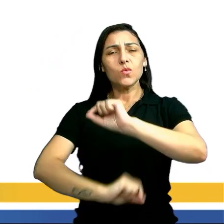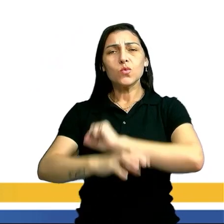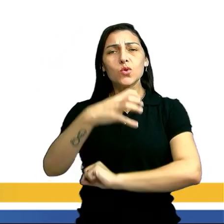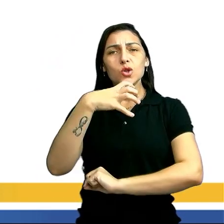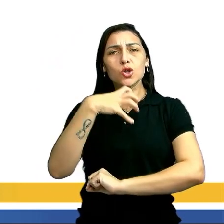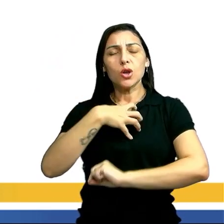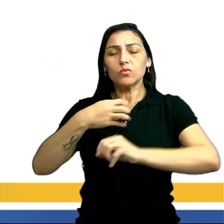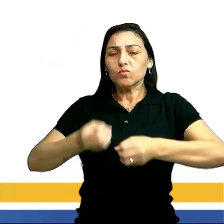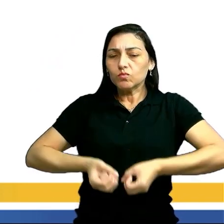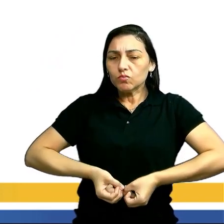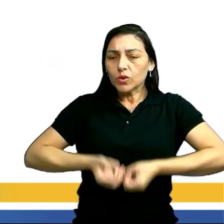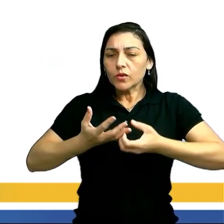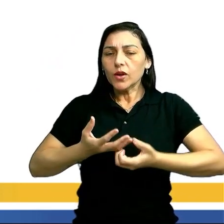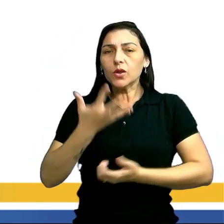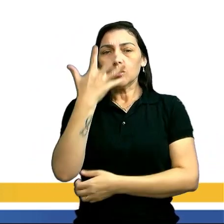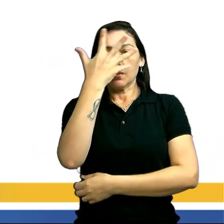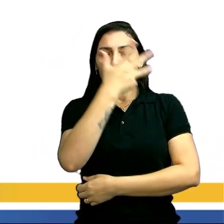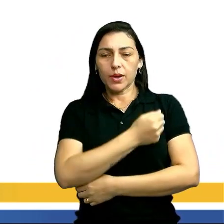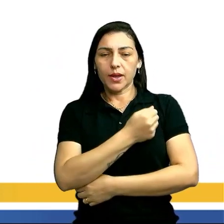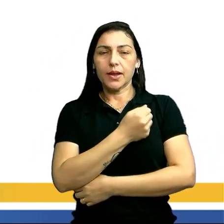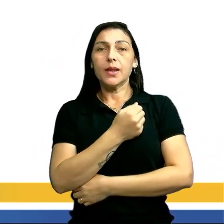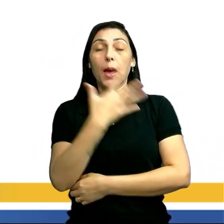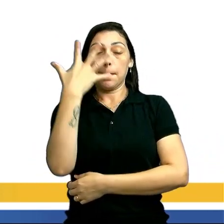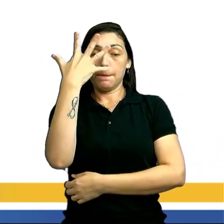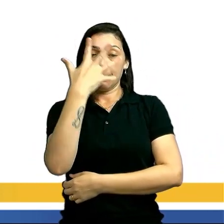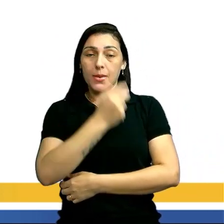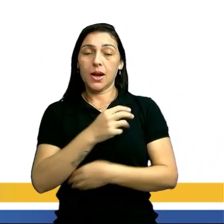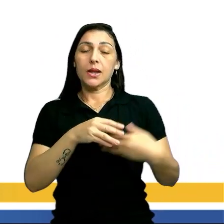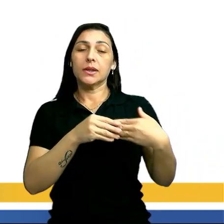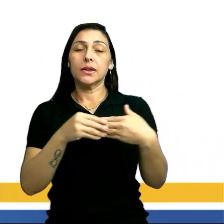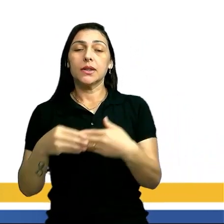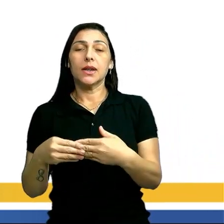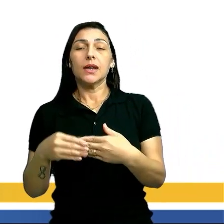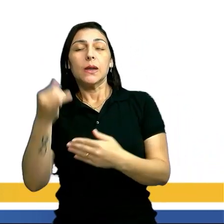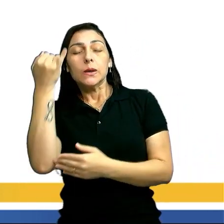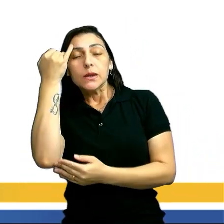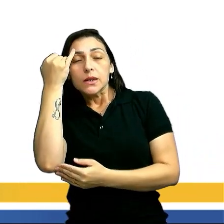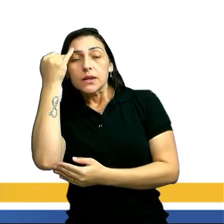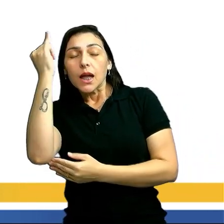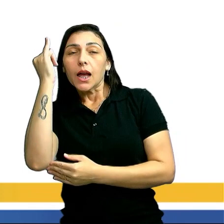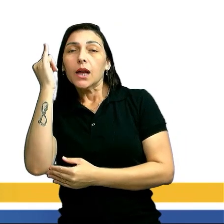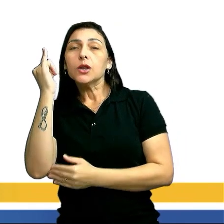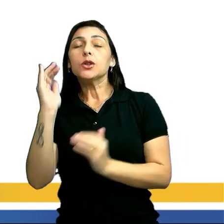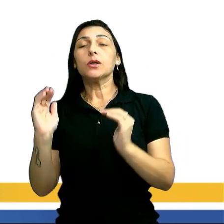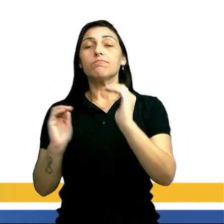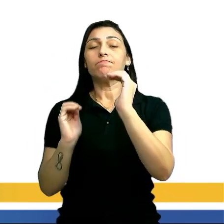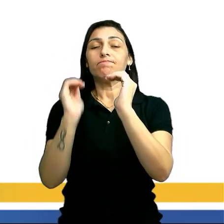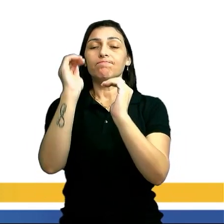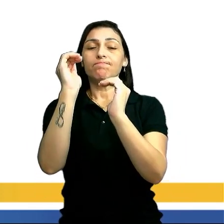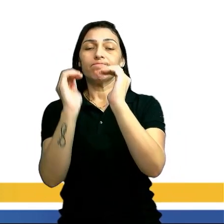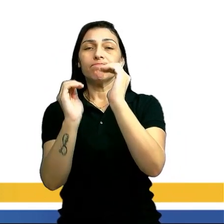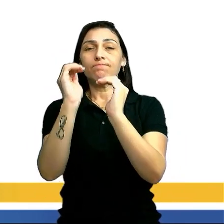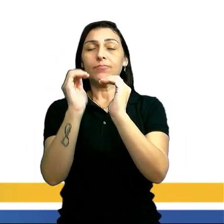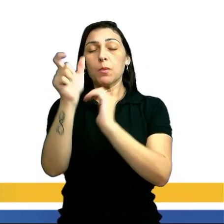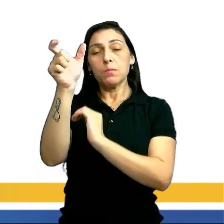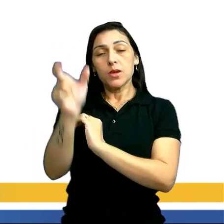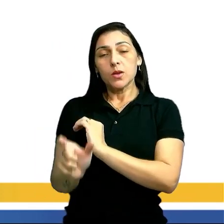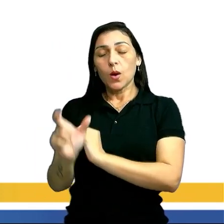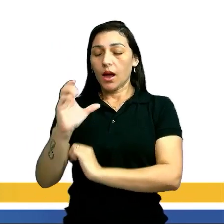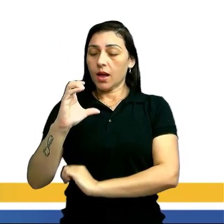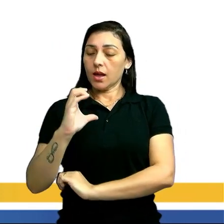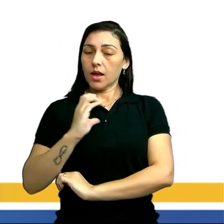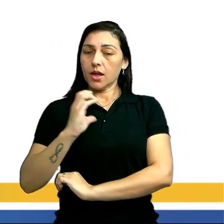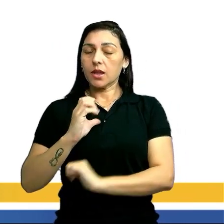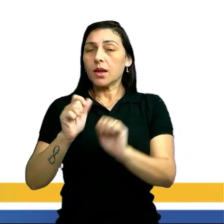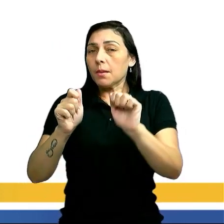forma manifesta do bem. A beleza carrega a ideia de harmonia. O sujeito ético